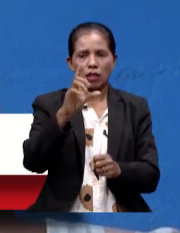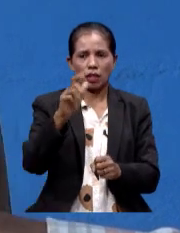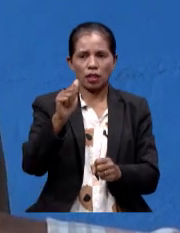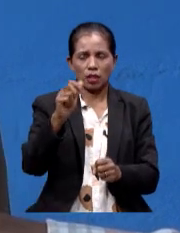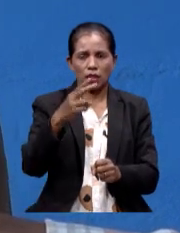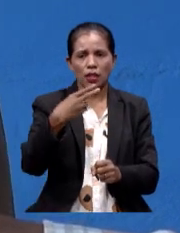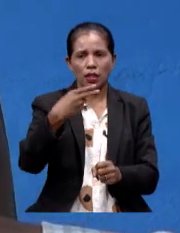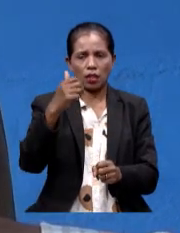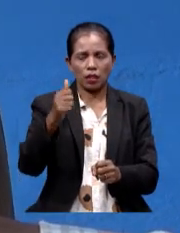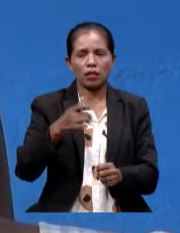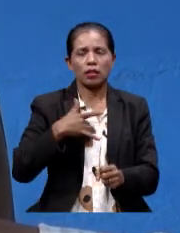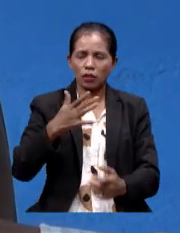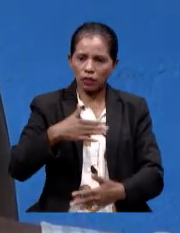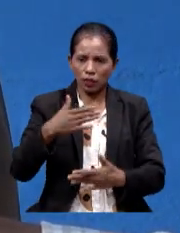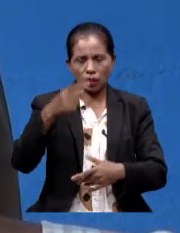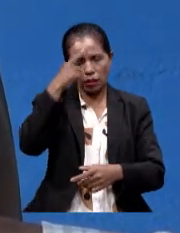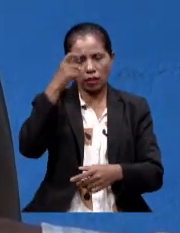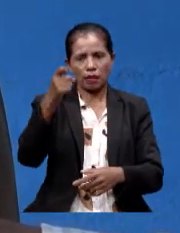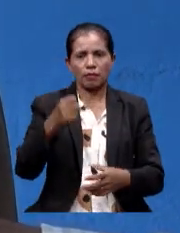né? Cata